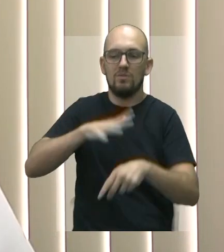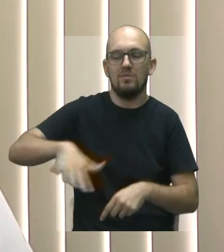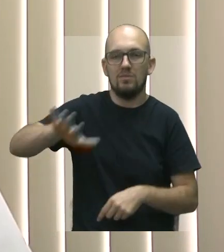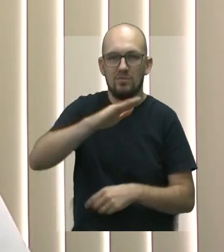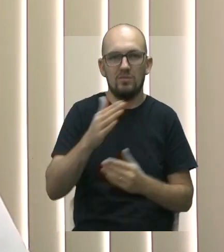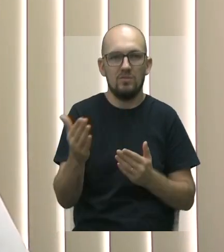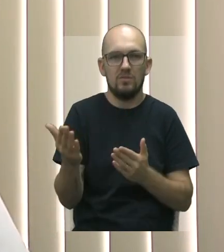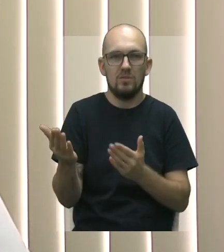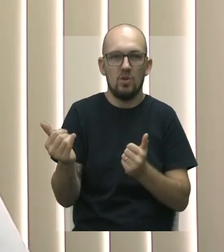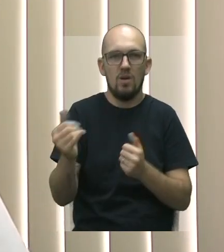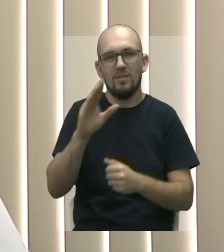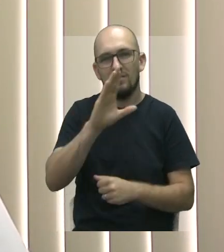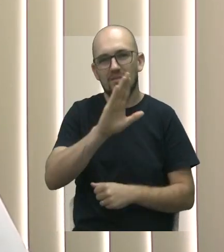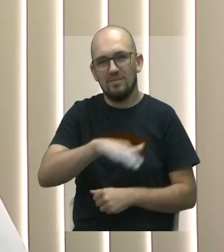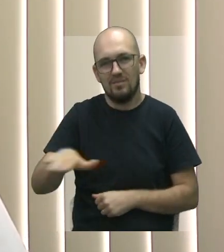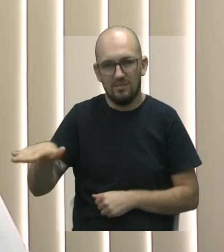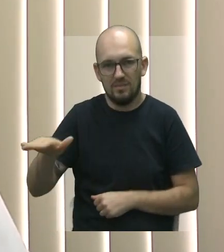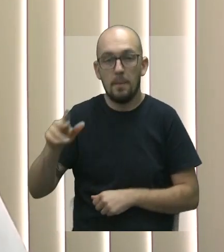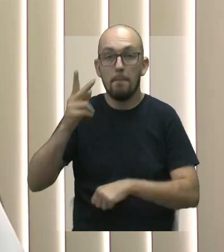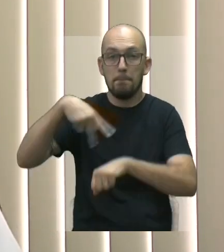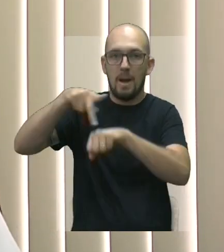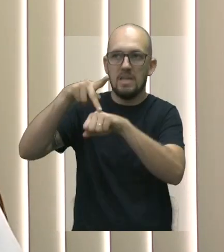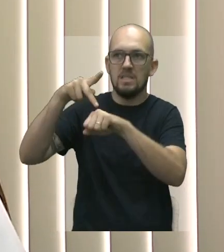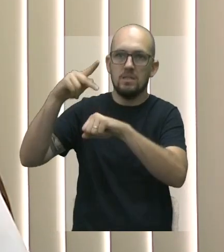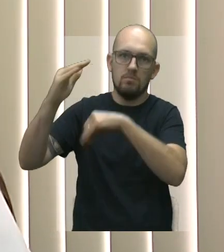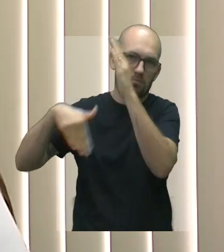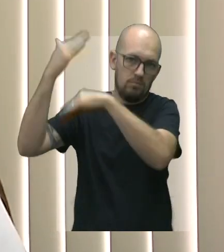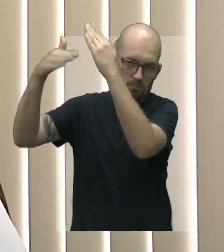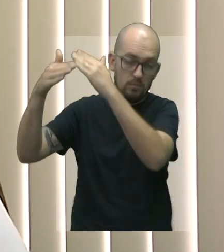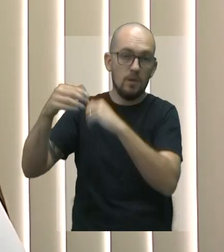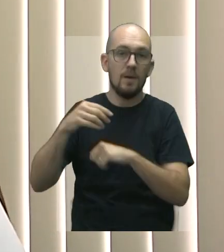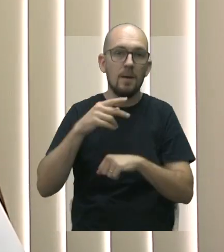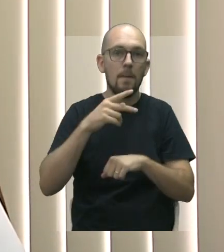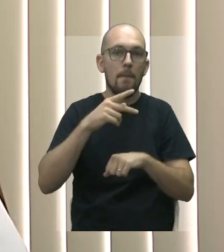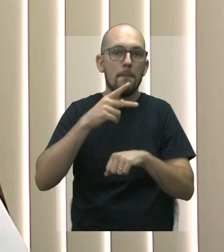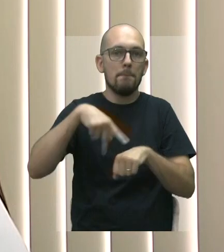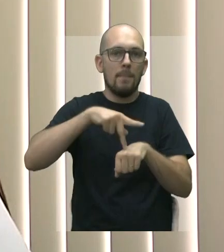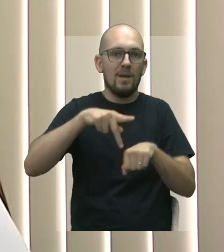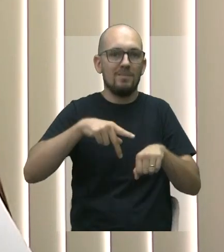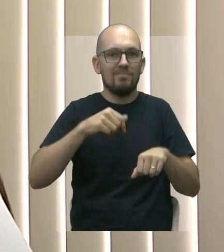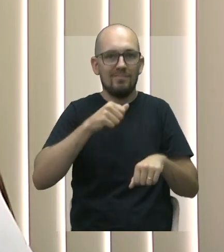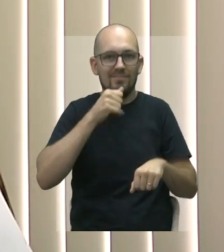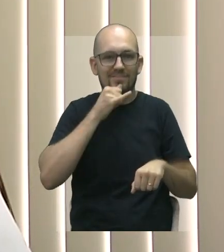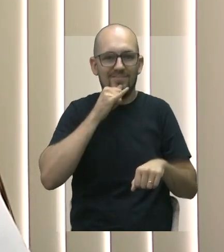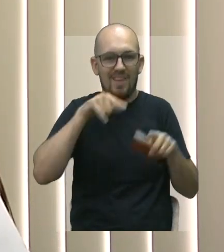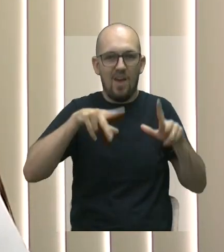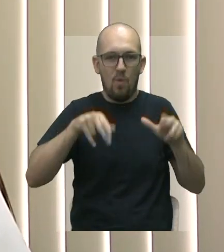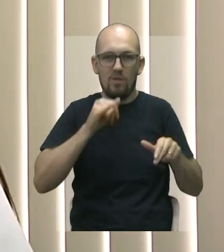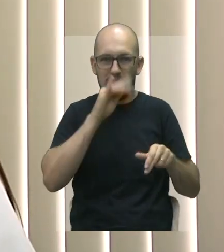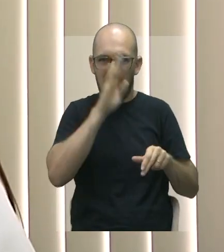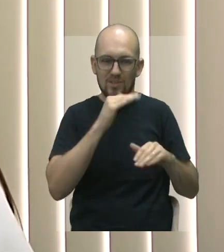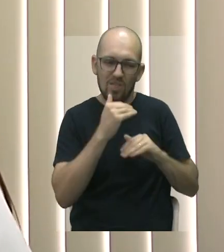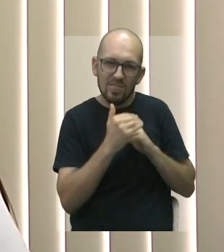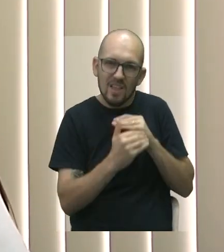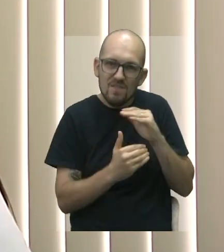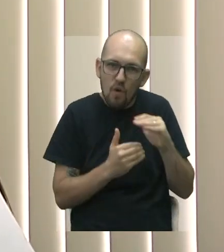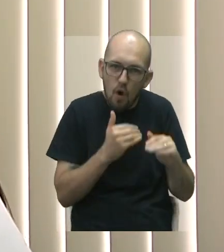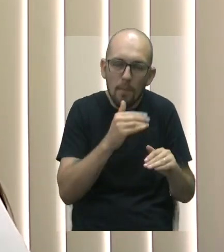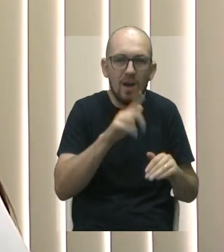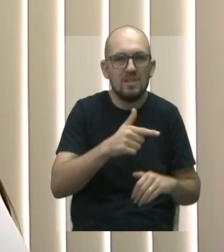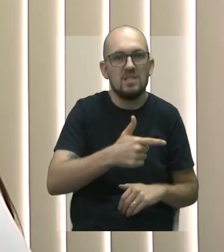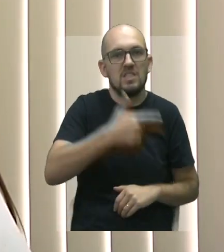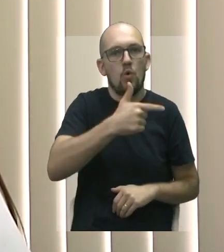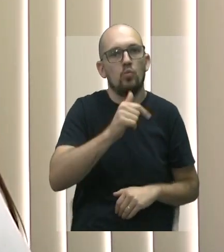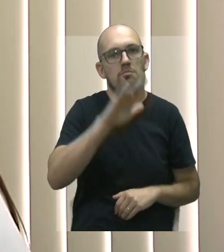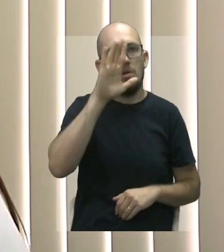nos países desenvolvidos. Nos países em desenvolvimento como o nosso, hoje já está atingindo a segunda causa. Ele é